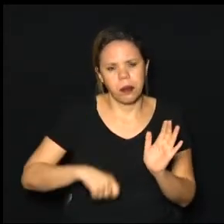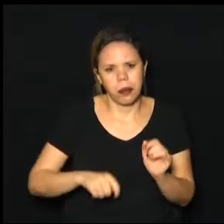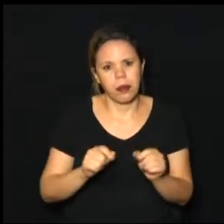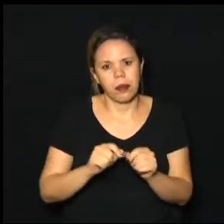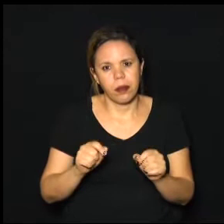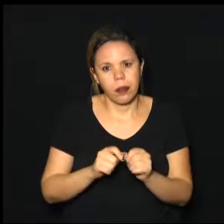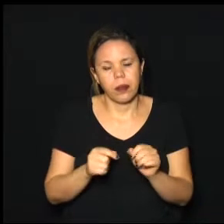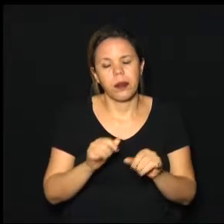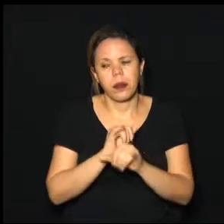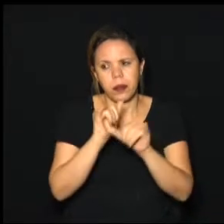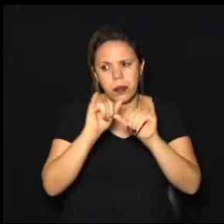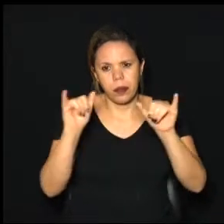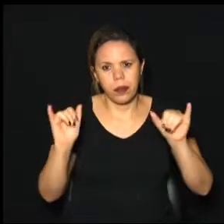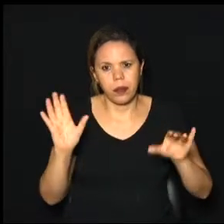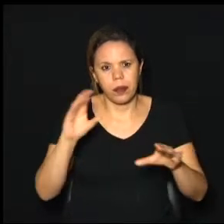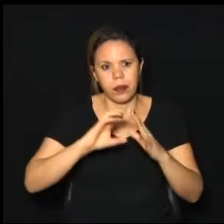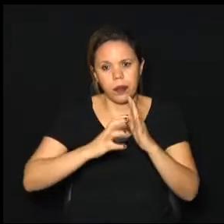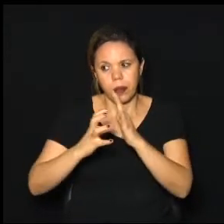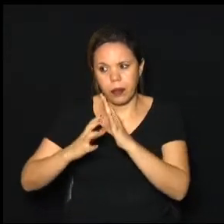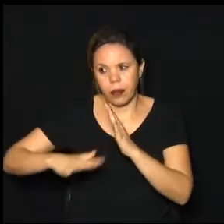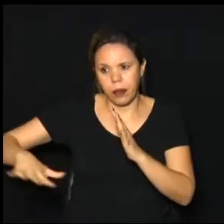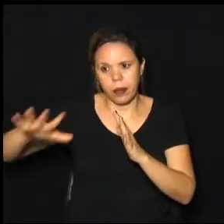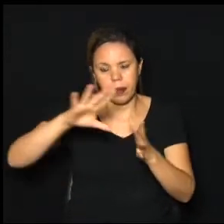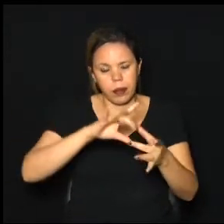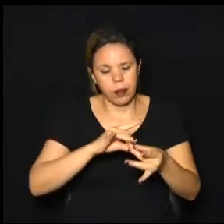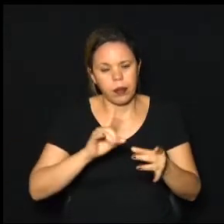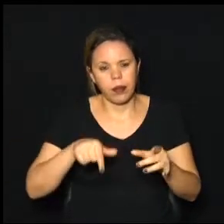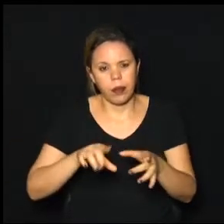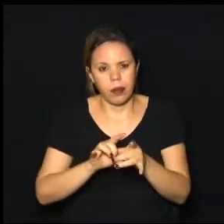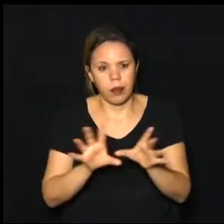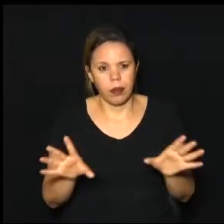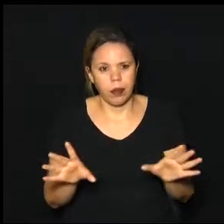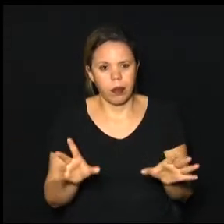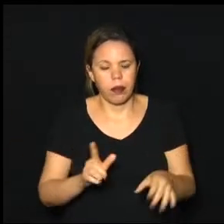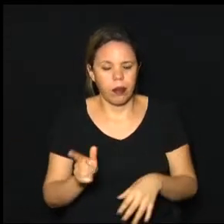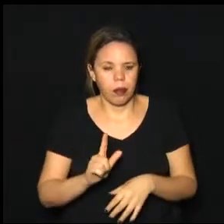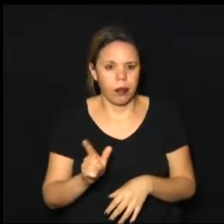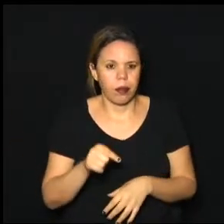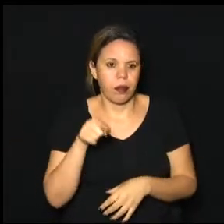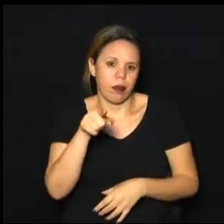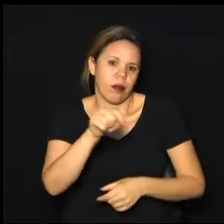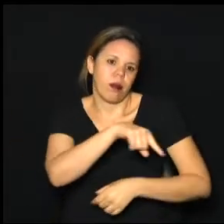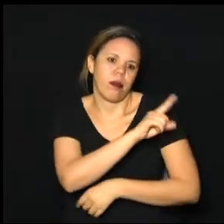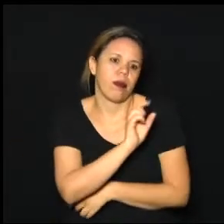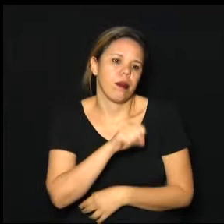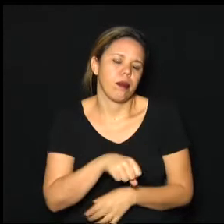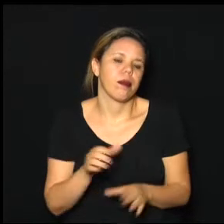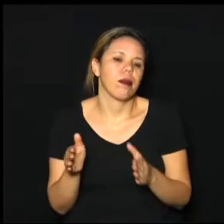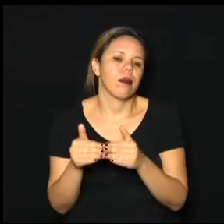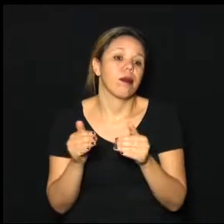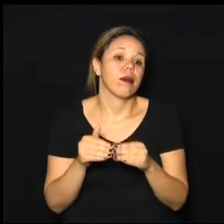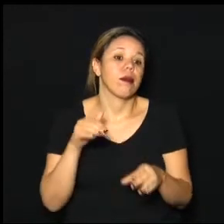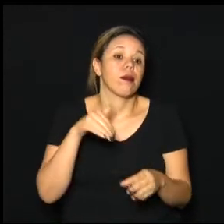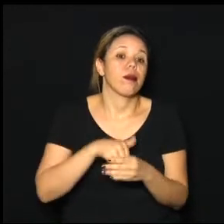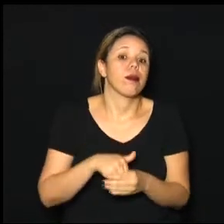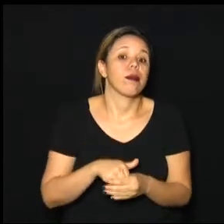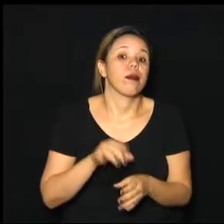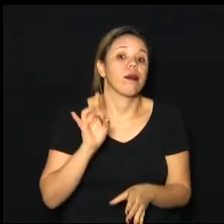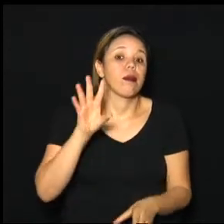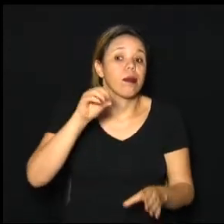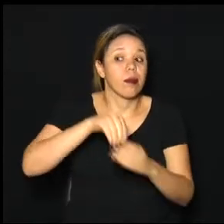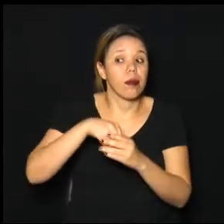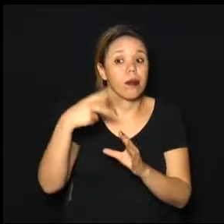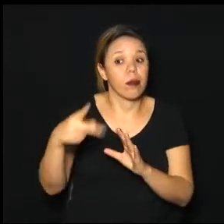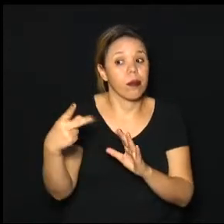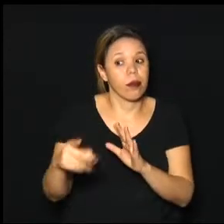Essa propaganda intrapartidária, ela é permitida. E aí, evidentemente, que você vai sim pedir voto, mas você vai pedir voto dentro do